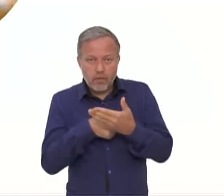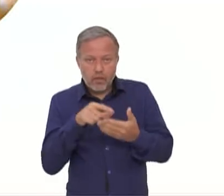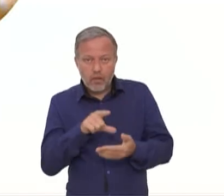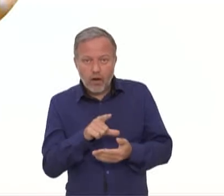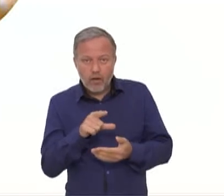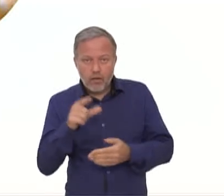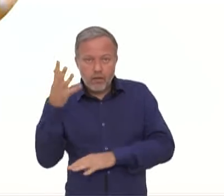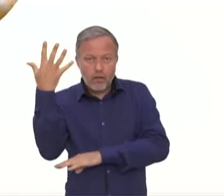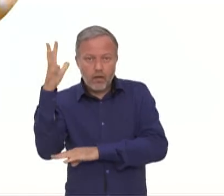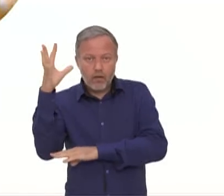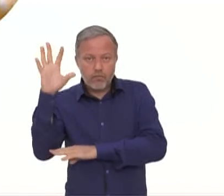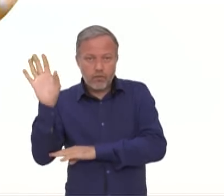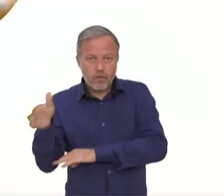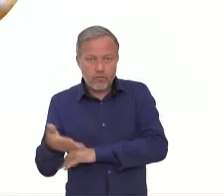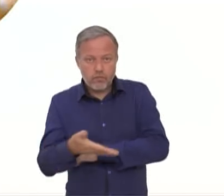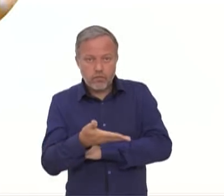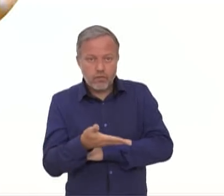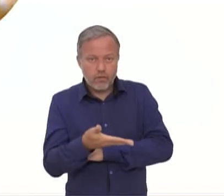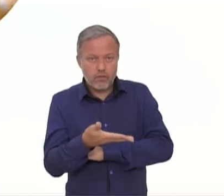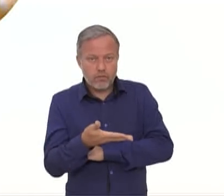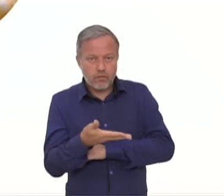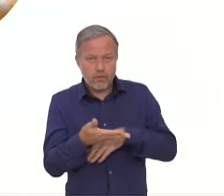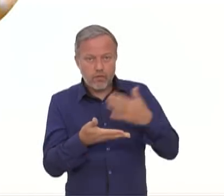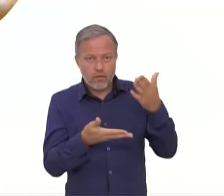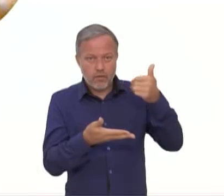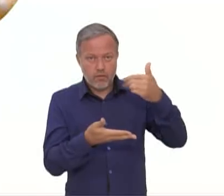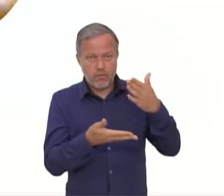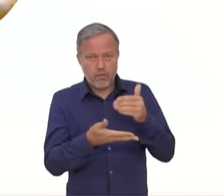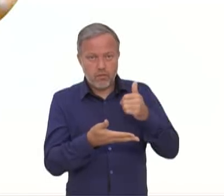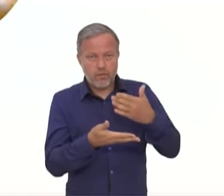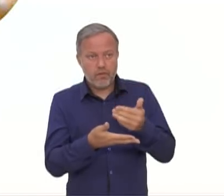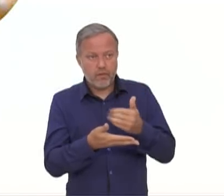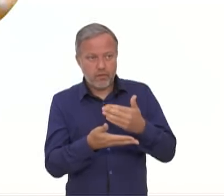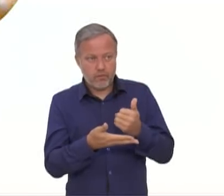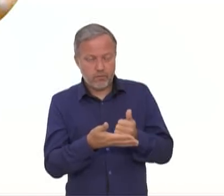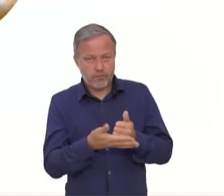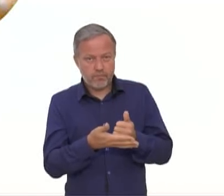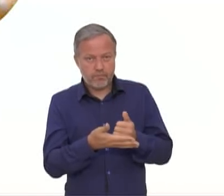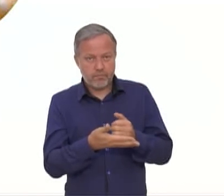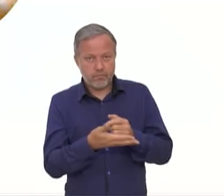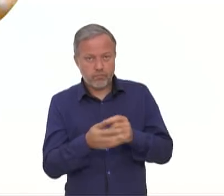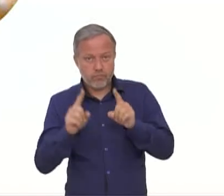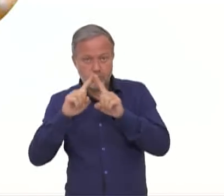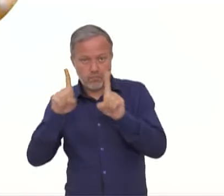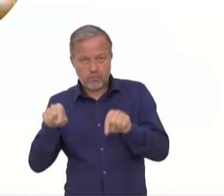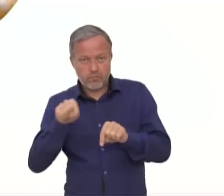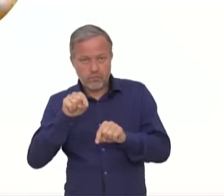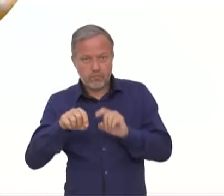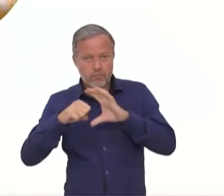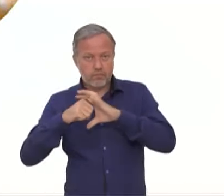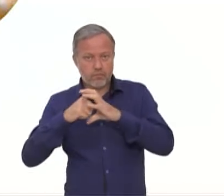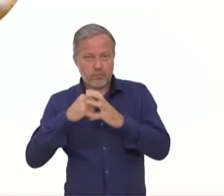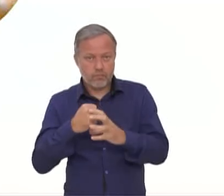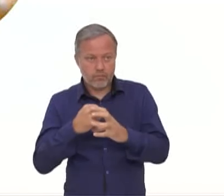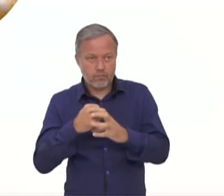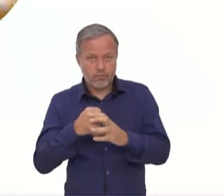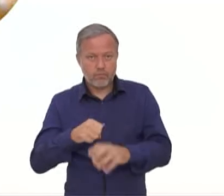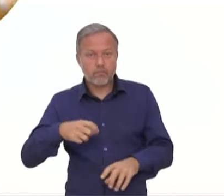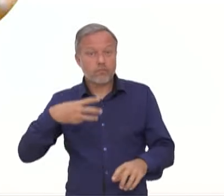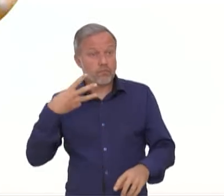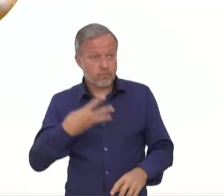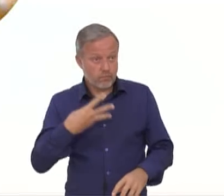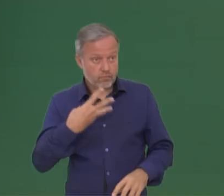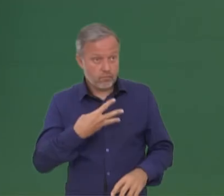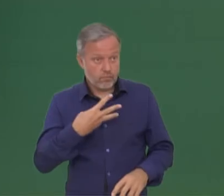Um animal e um vegetal. No meio, eu tenho aquela imagem do vírus que ilustrava a reportagem. E a terceira